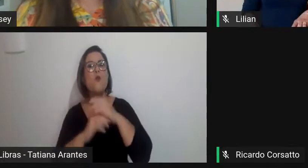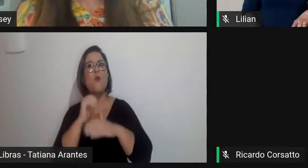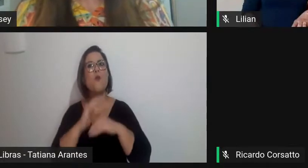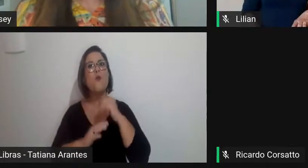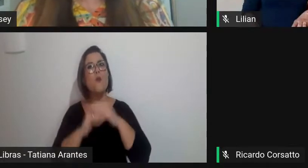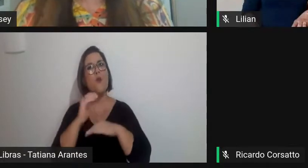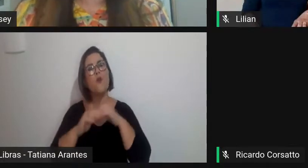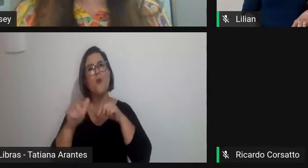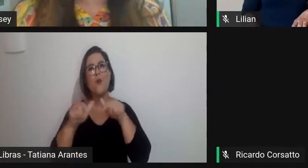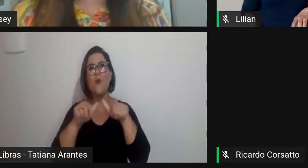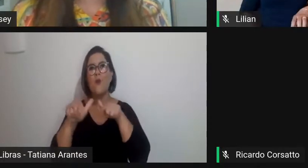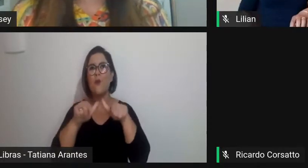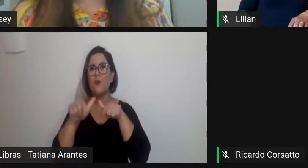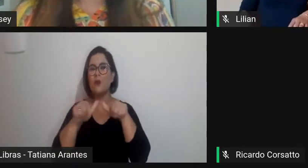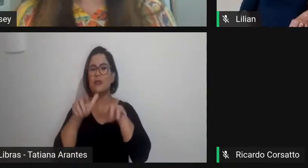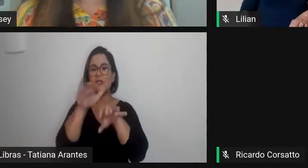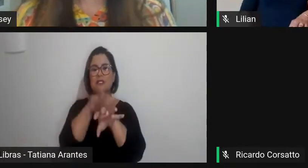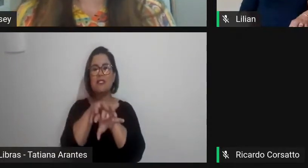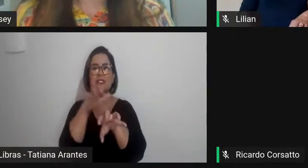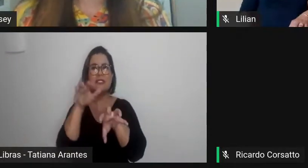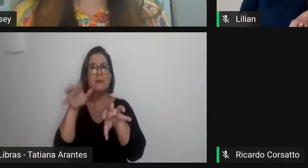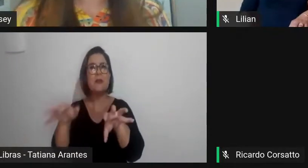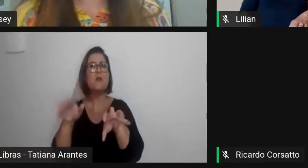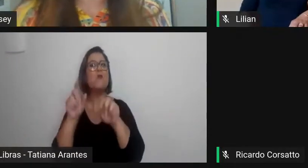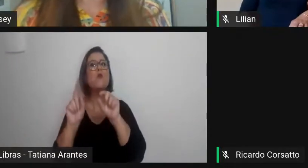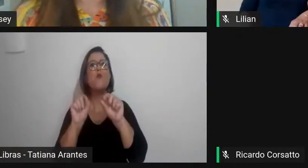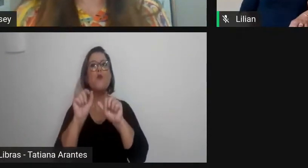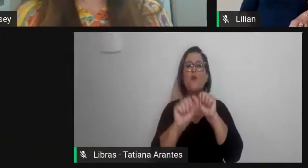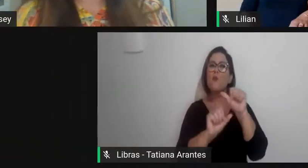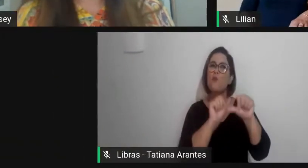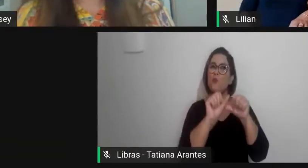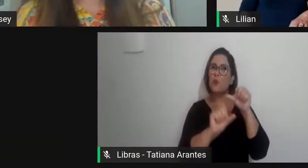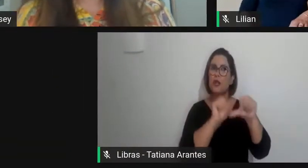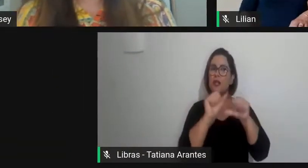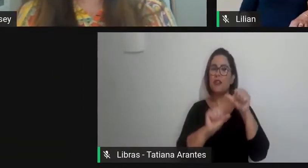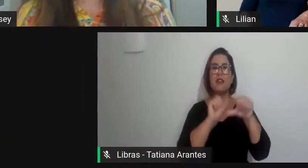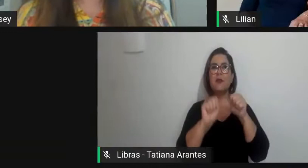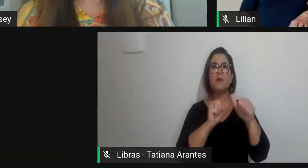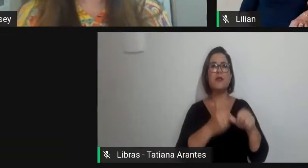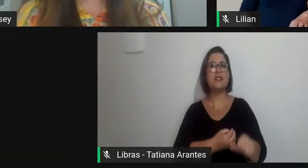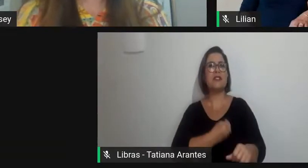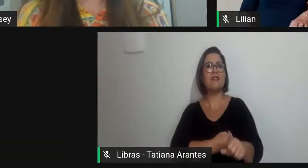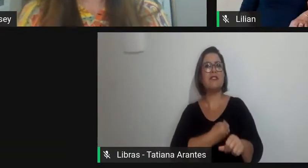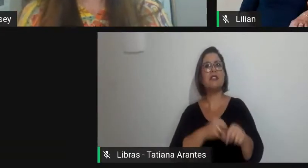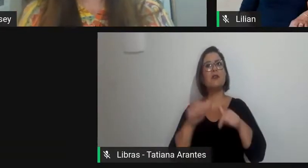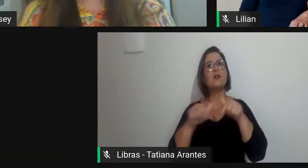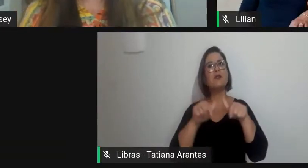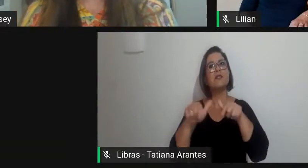remoto e o que muda na organização ocupacional com o trabalho remoto, por favor?